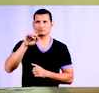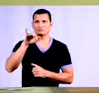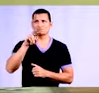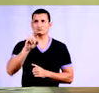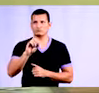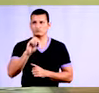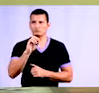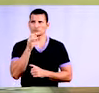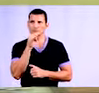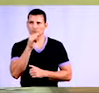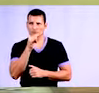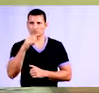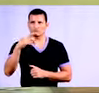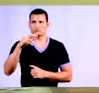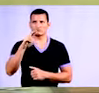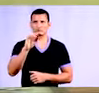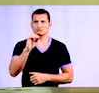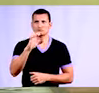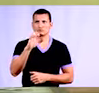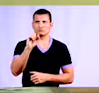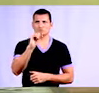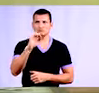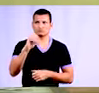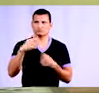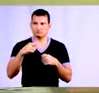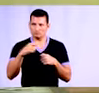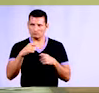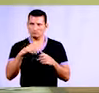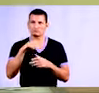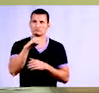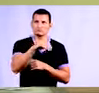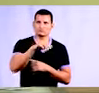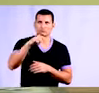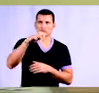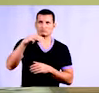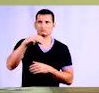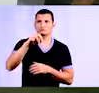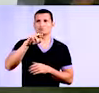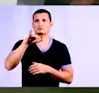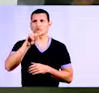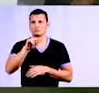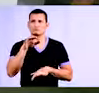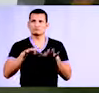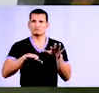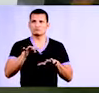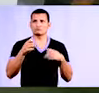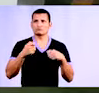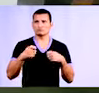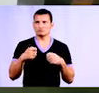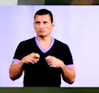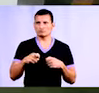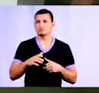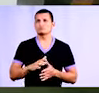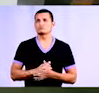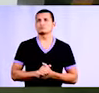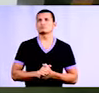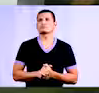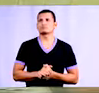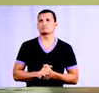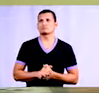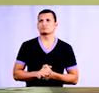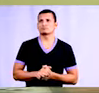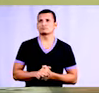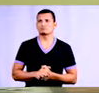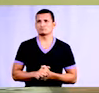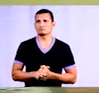processo precisa, vai para a memória. Quando não precisa, vai para o disco. Então, ele fica nessa troca. Depende da necessidade. Exatamente. E o que acontece foi que